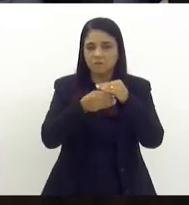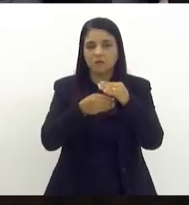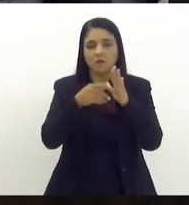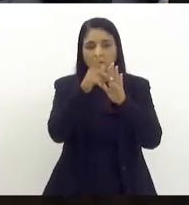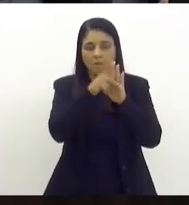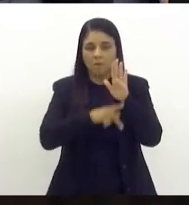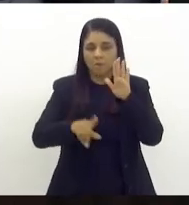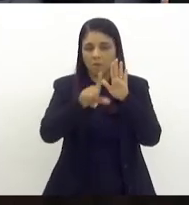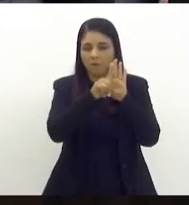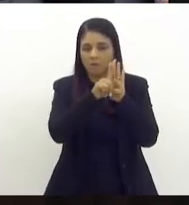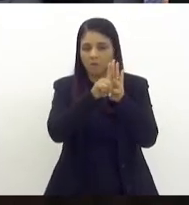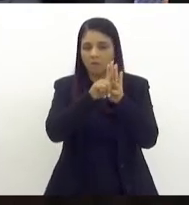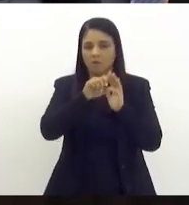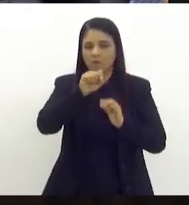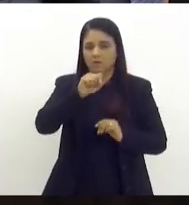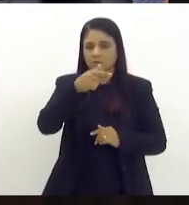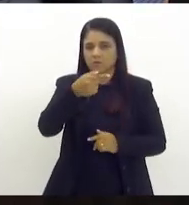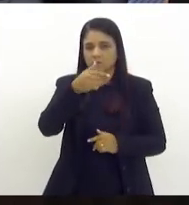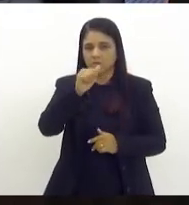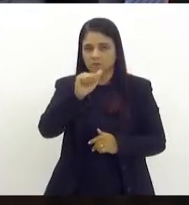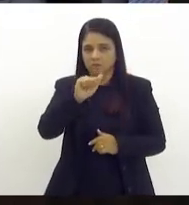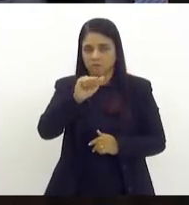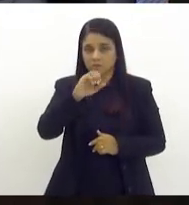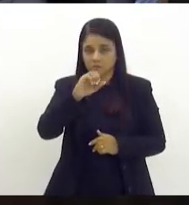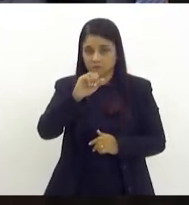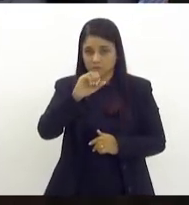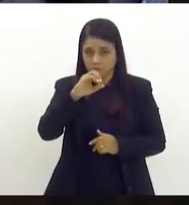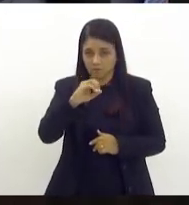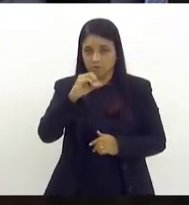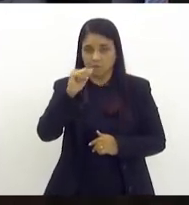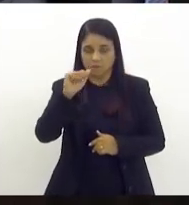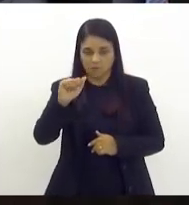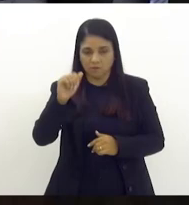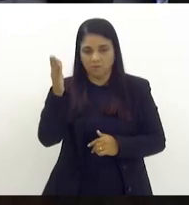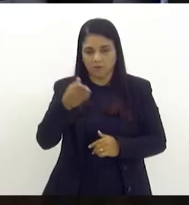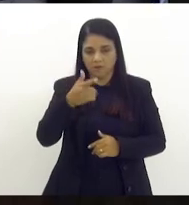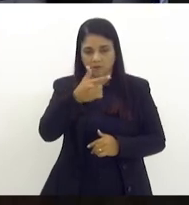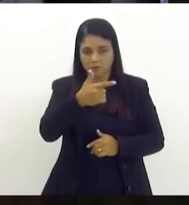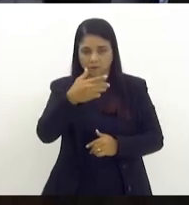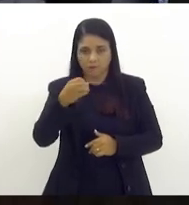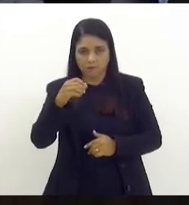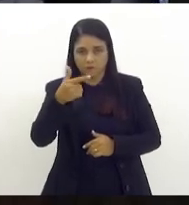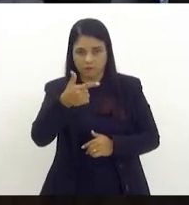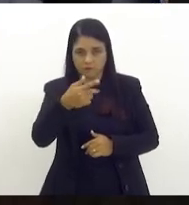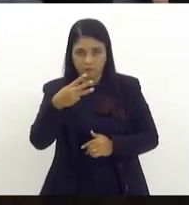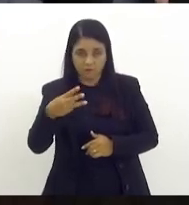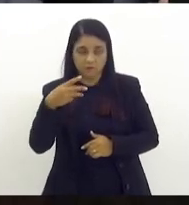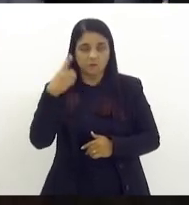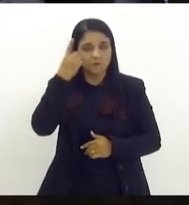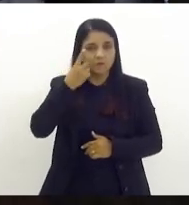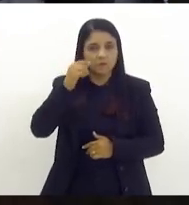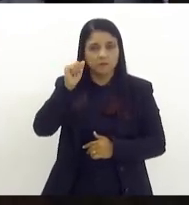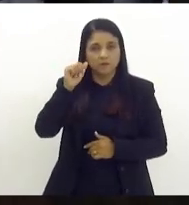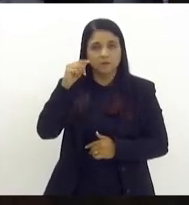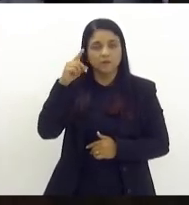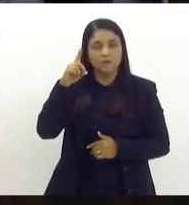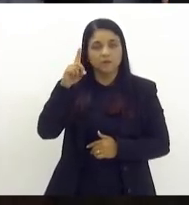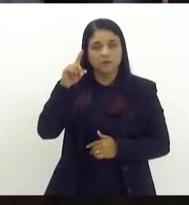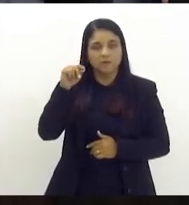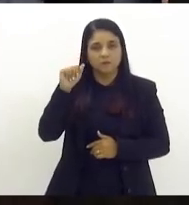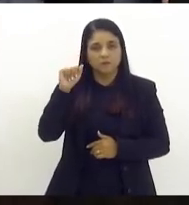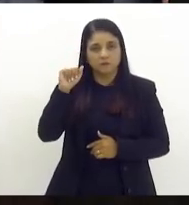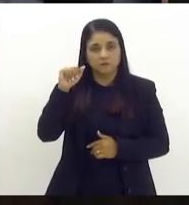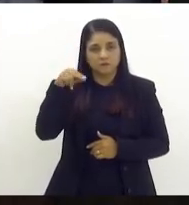de lei 870/2016 de Torino deputada Dani Balbi que institui